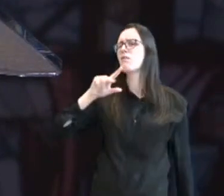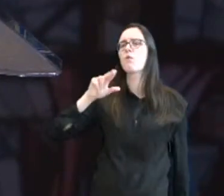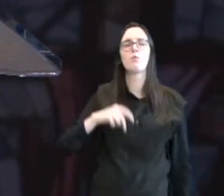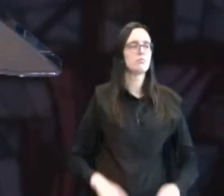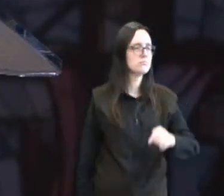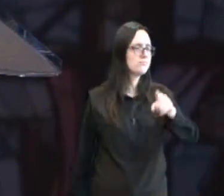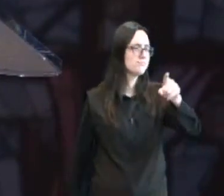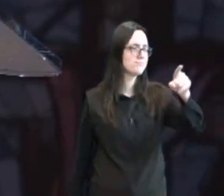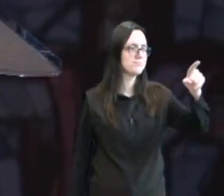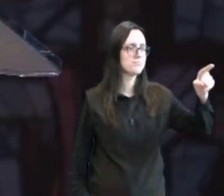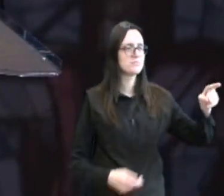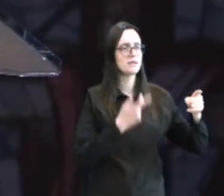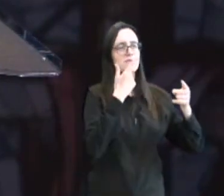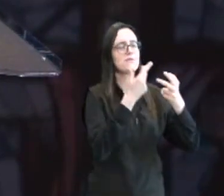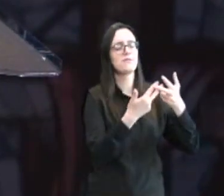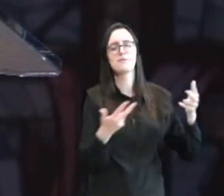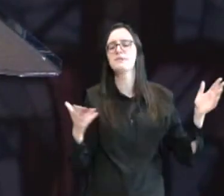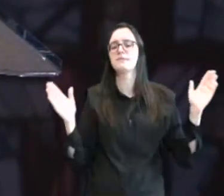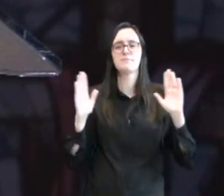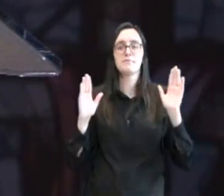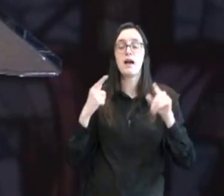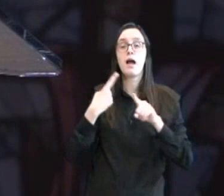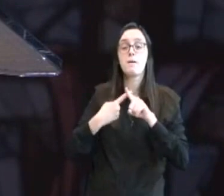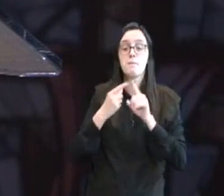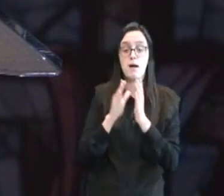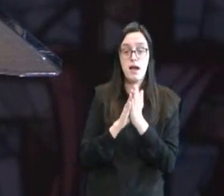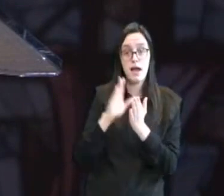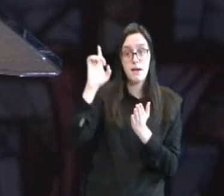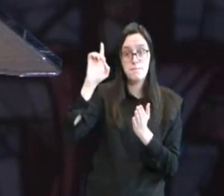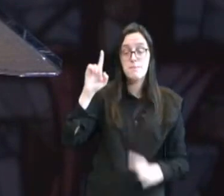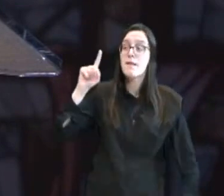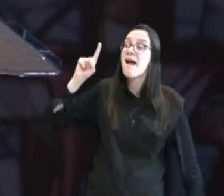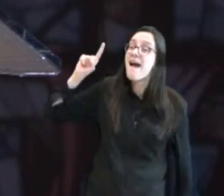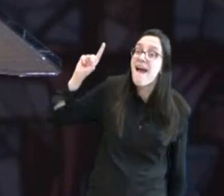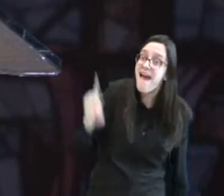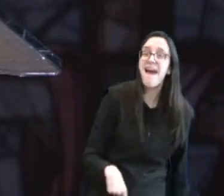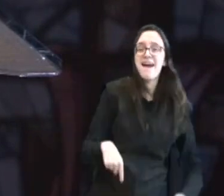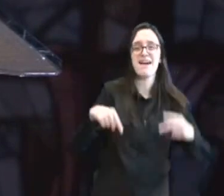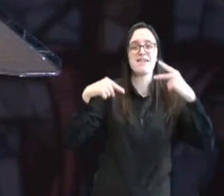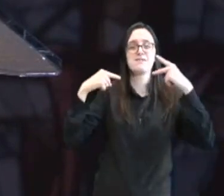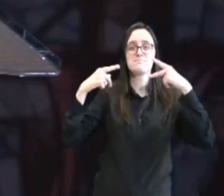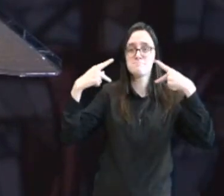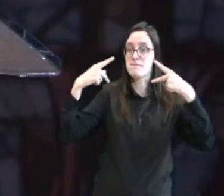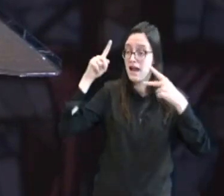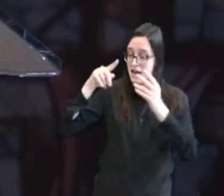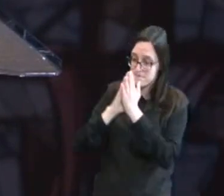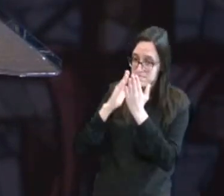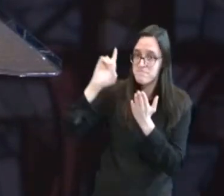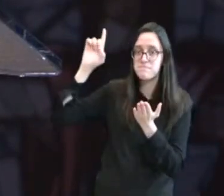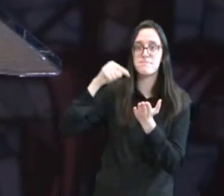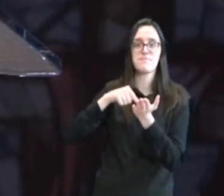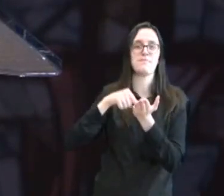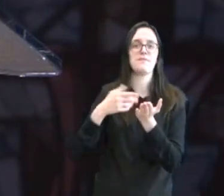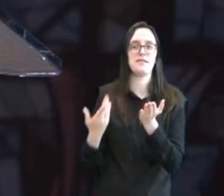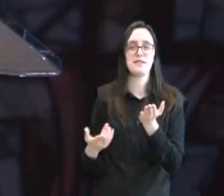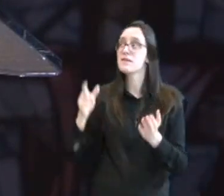os homens diz, porque a Bíblia é a palavra de Deus,